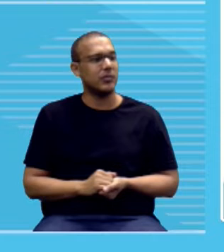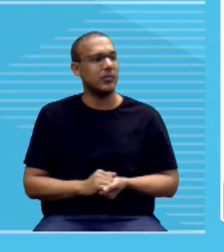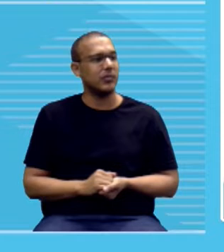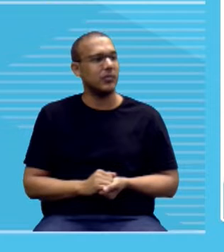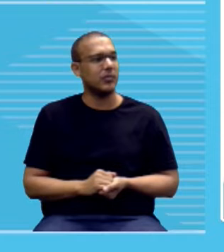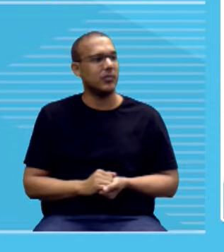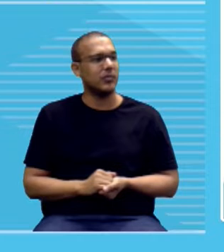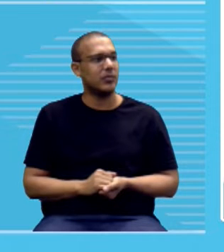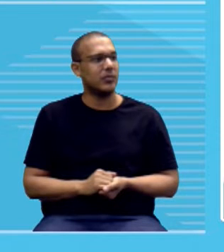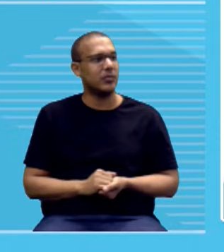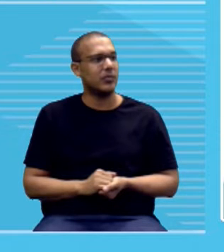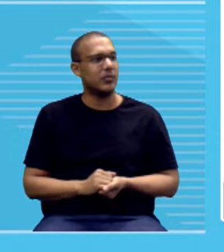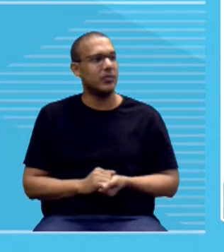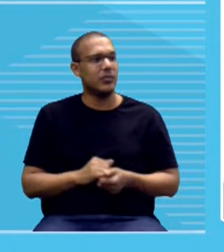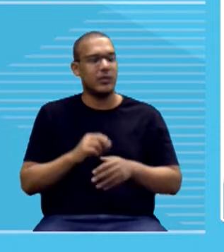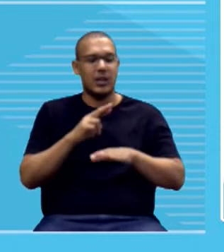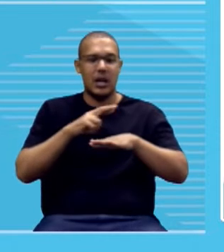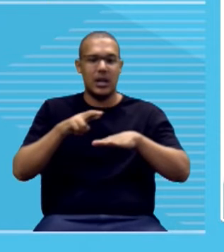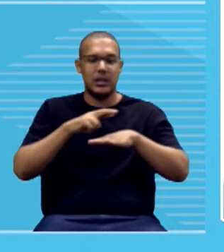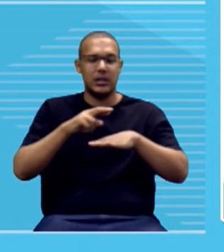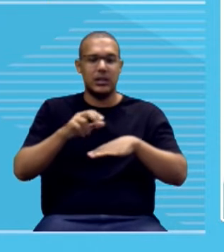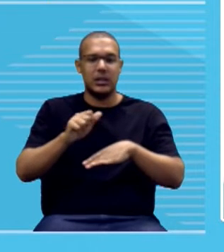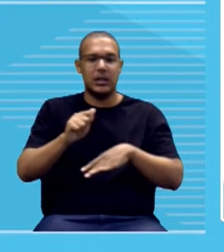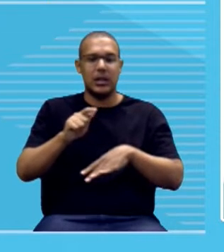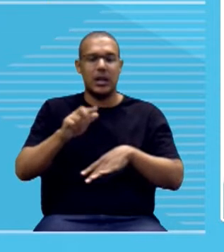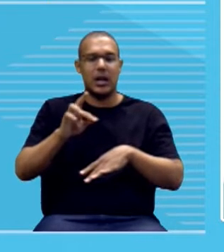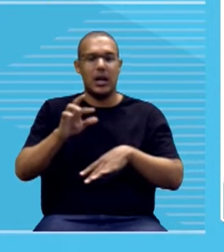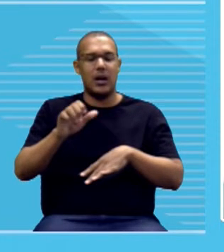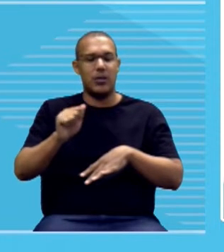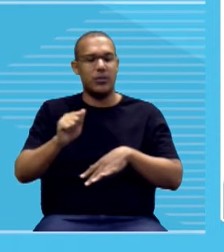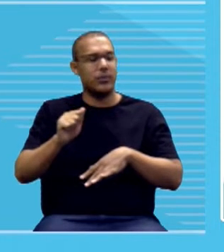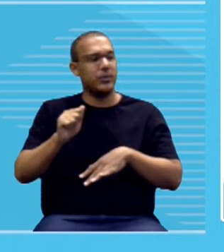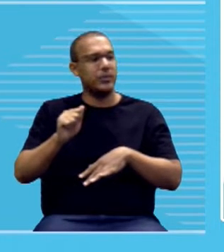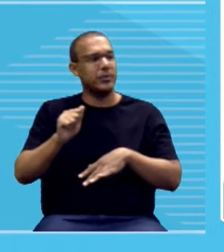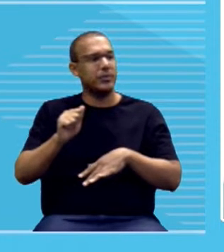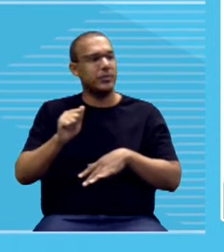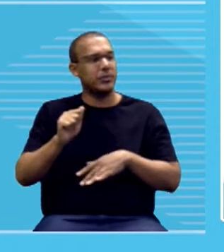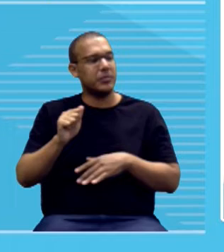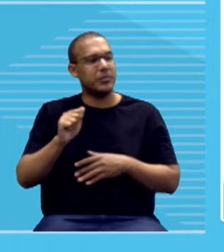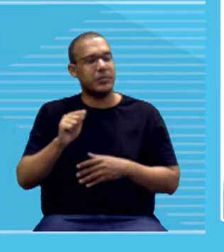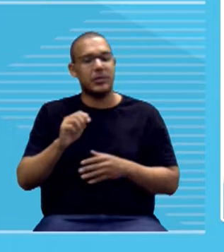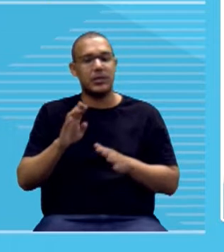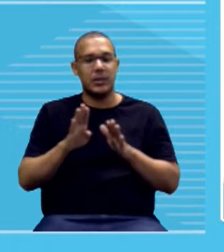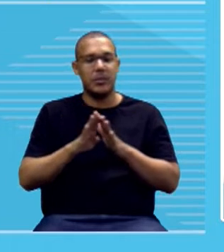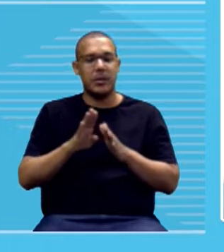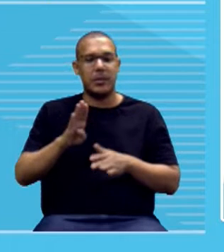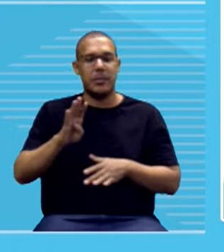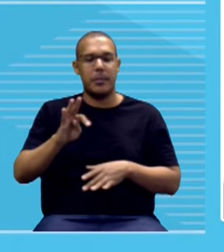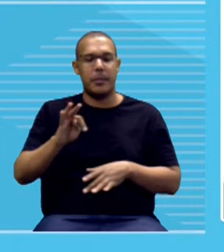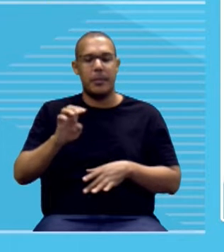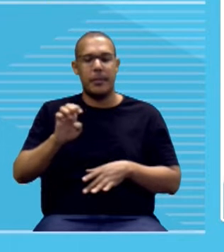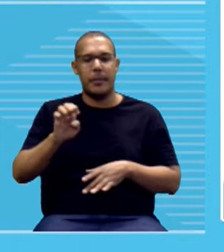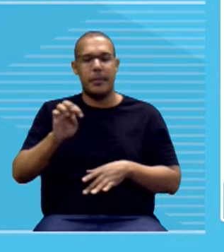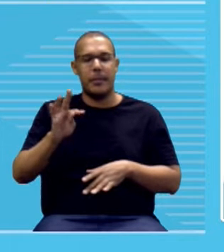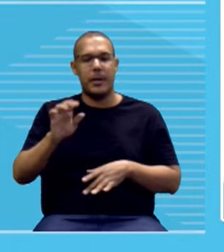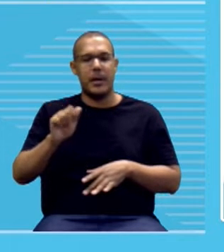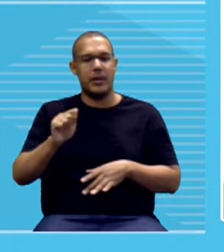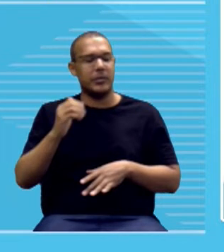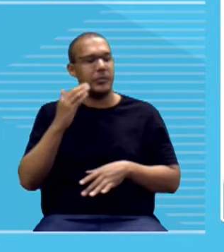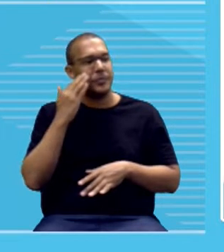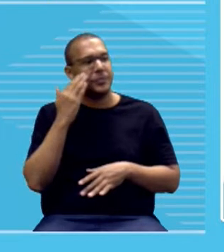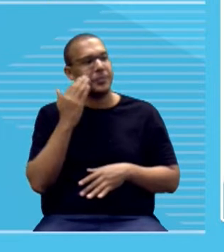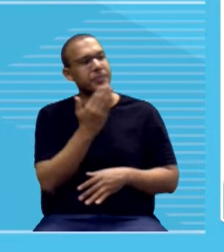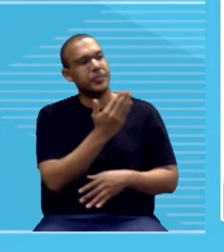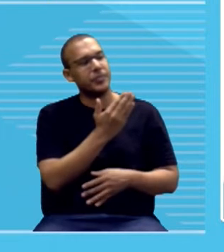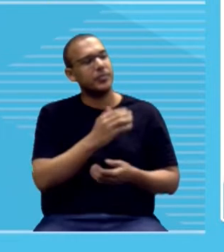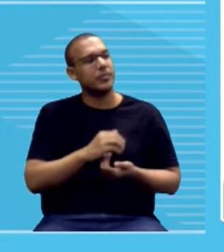radiação, né? Radiação alfa, massa 4, energia 2. Radiação beta, menos 1 e 0.